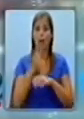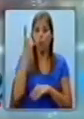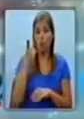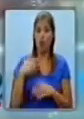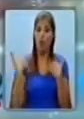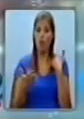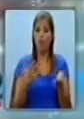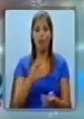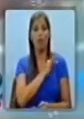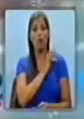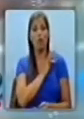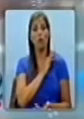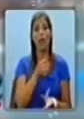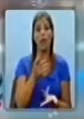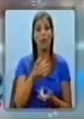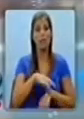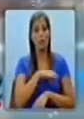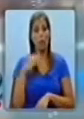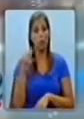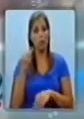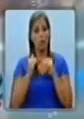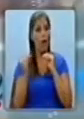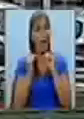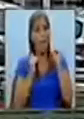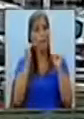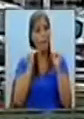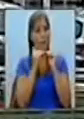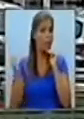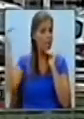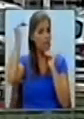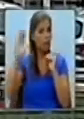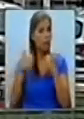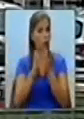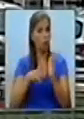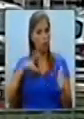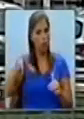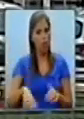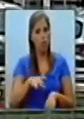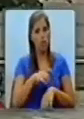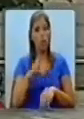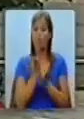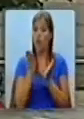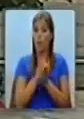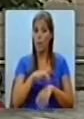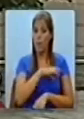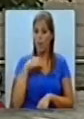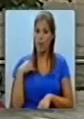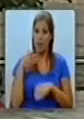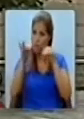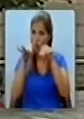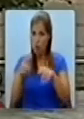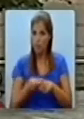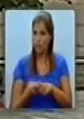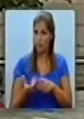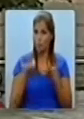portuguesas tem a média mais alta em todo o país a escola médica mais desejada do país o curso de medicina